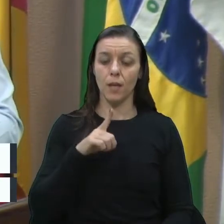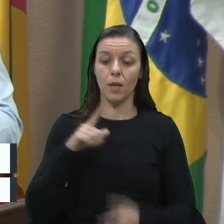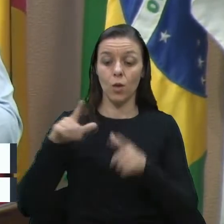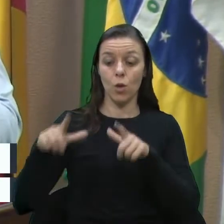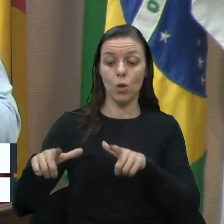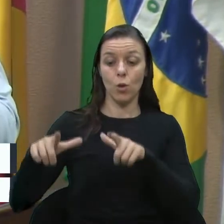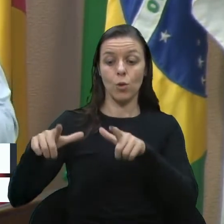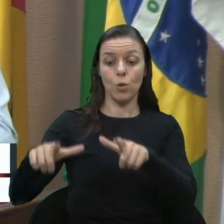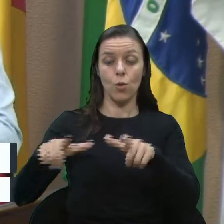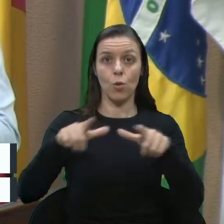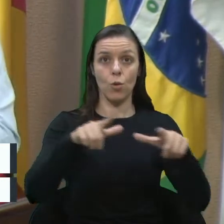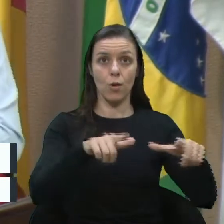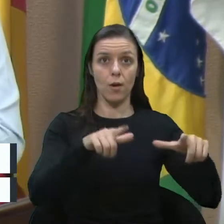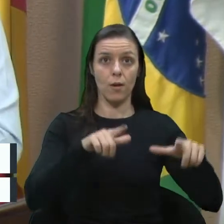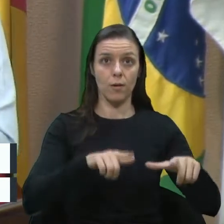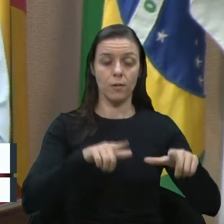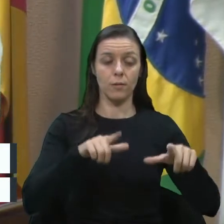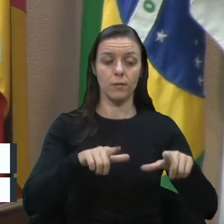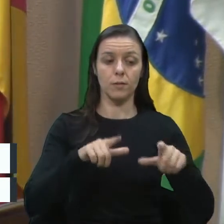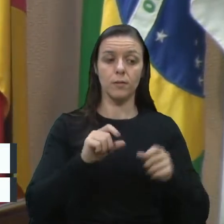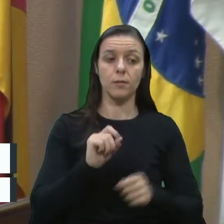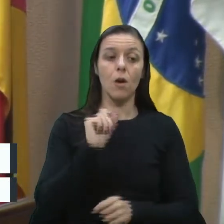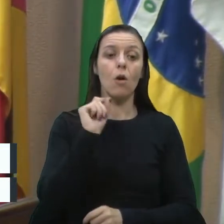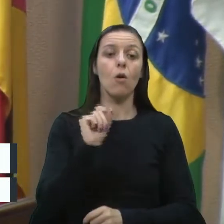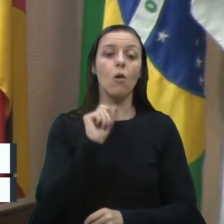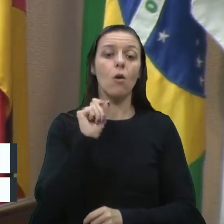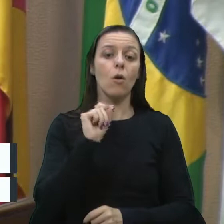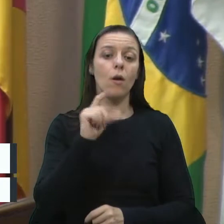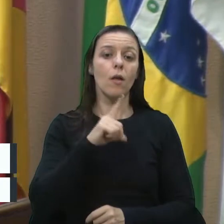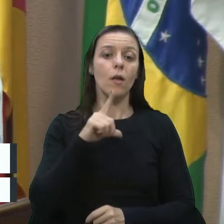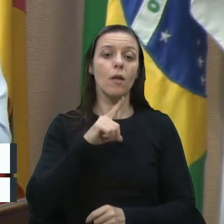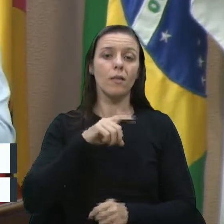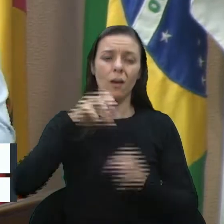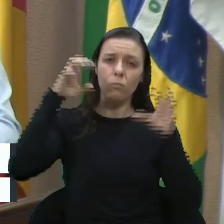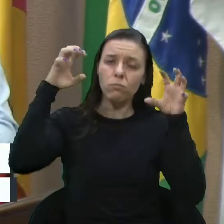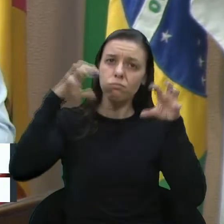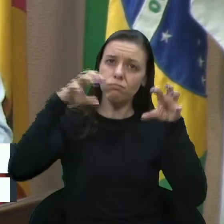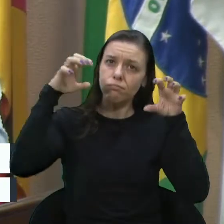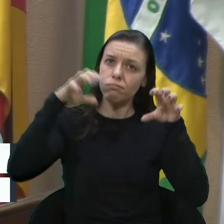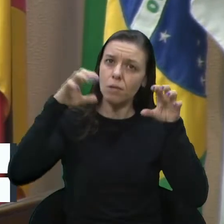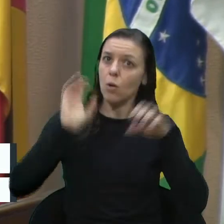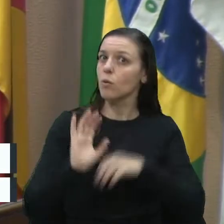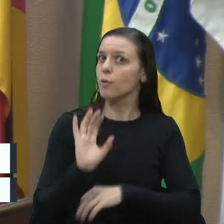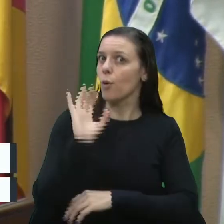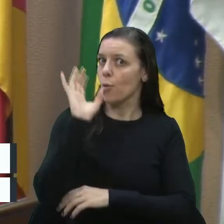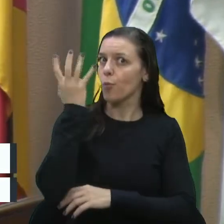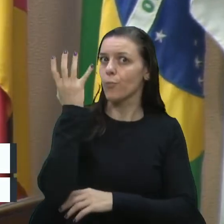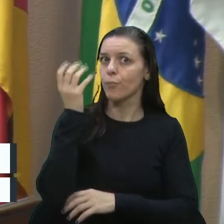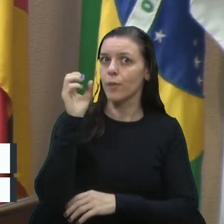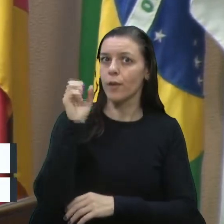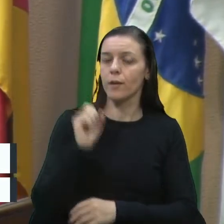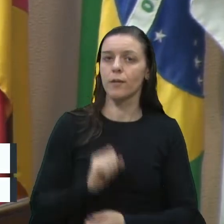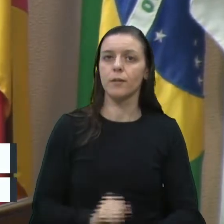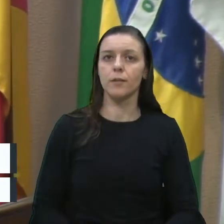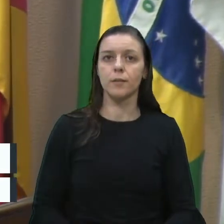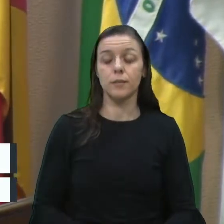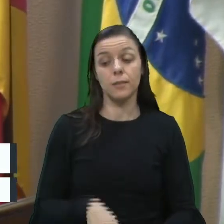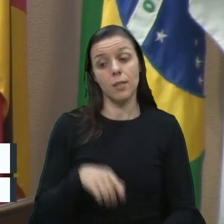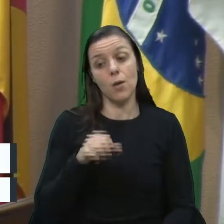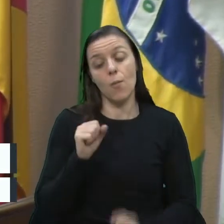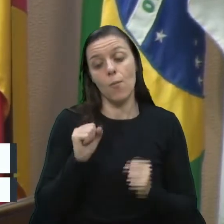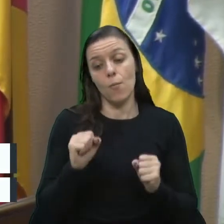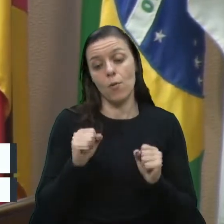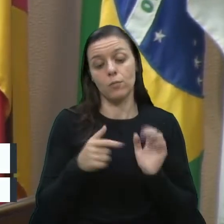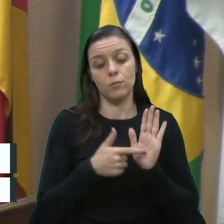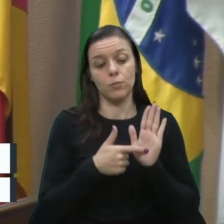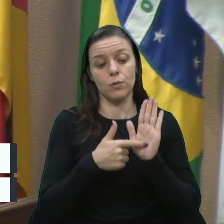locais aonde tem essas grandes enxurradas quando acontecem essas grandes chuvas. E aí eu posso citar aqui